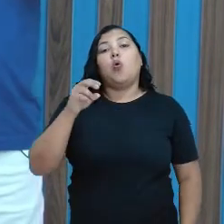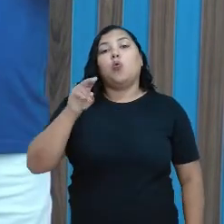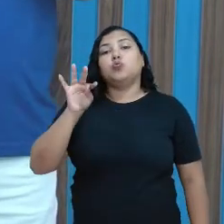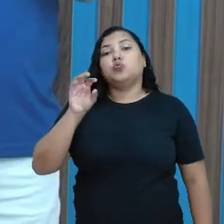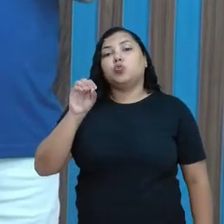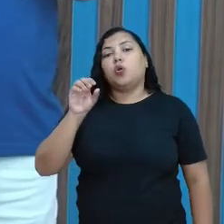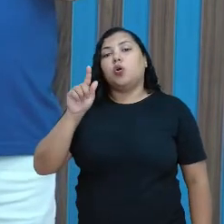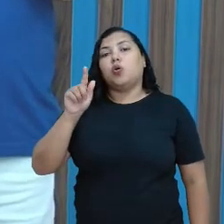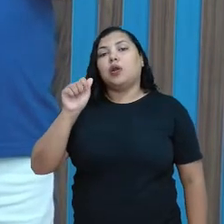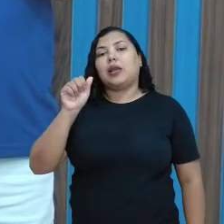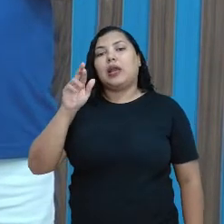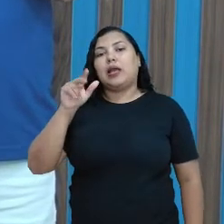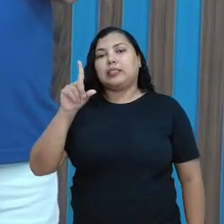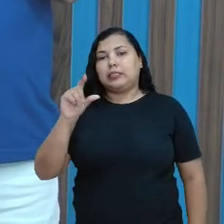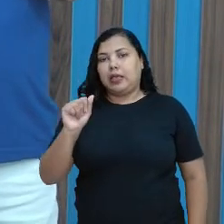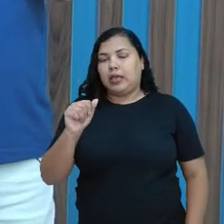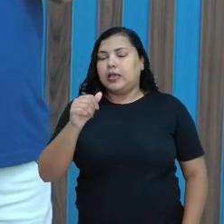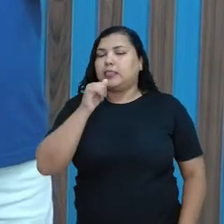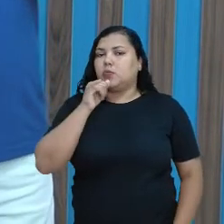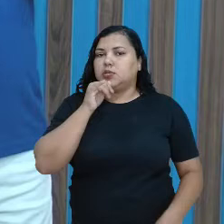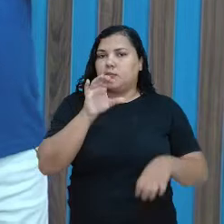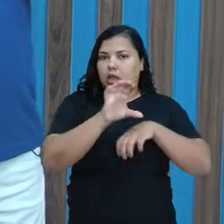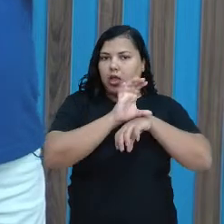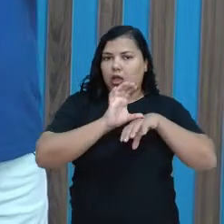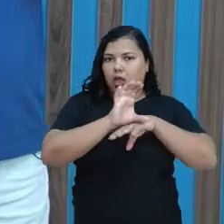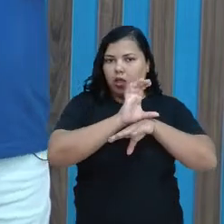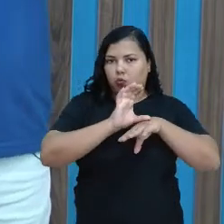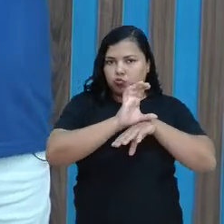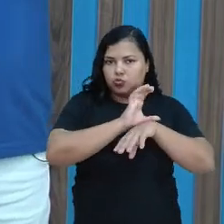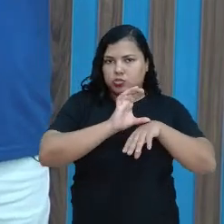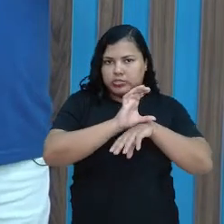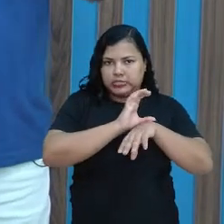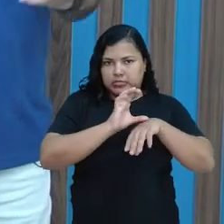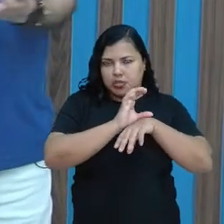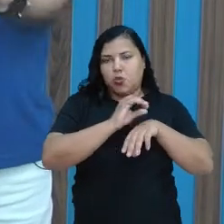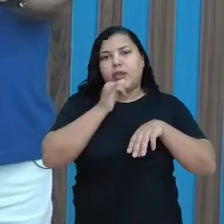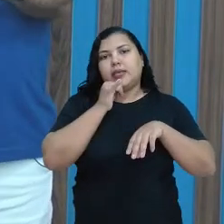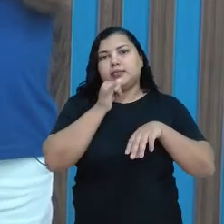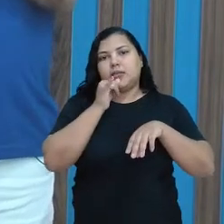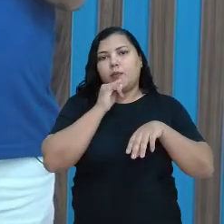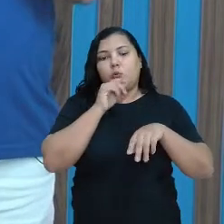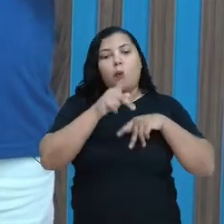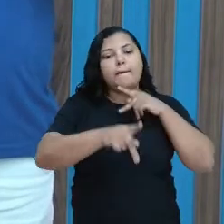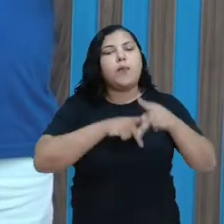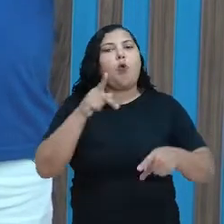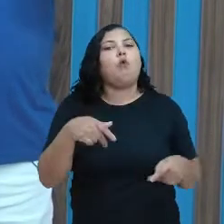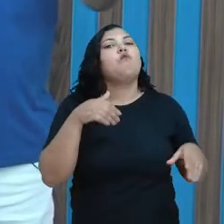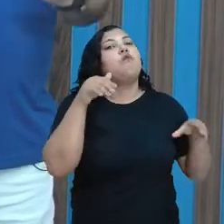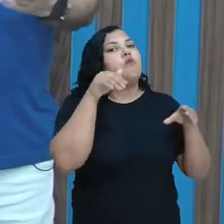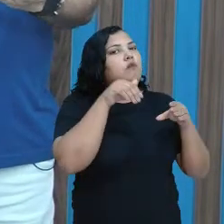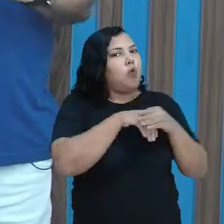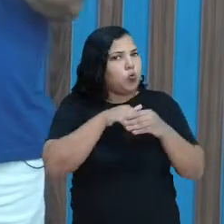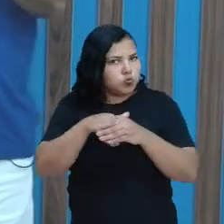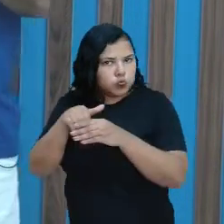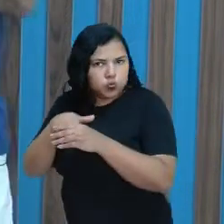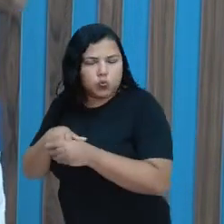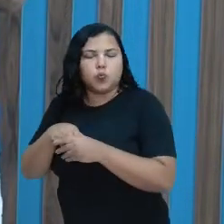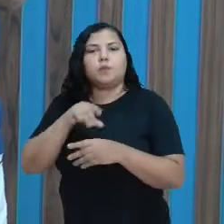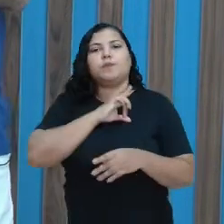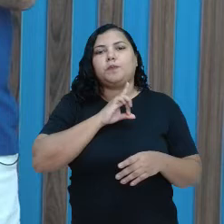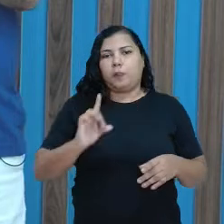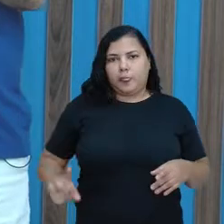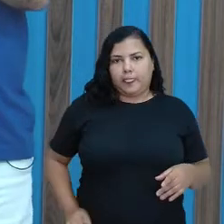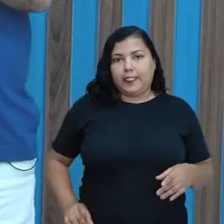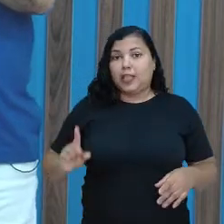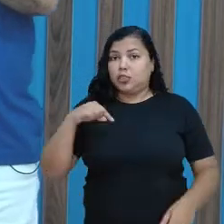gente tem uma diferença, a Constituição aprovada e promulgada, ela passou pelo crivo da população dos deputados, né? No